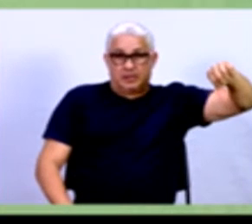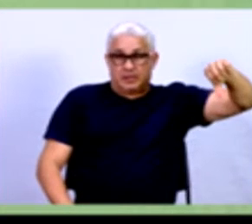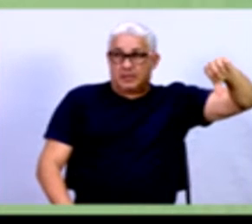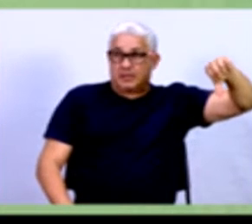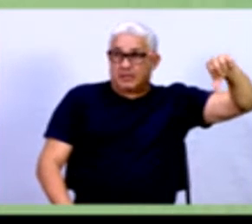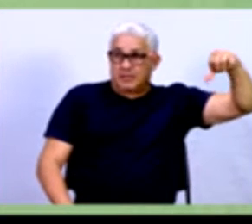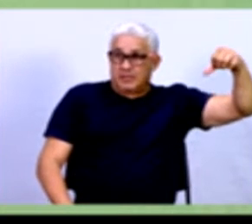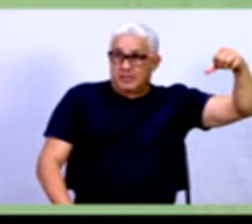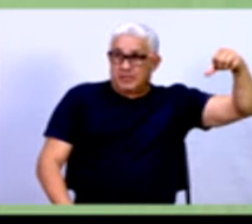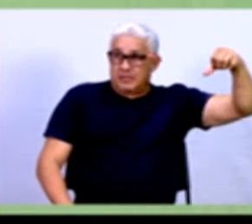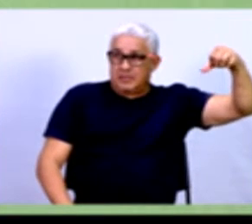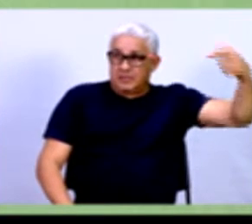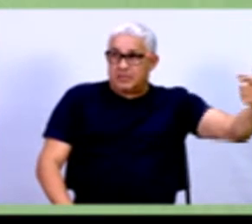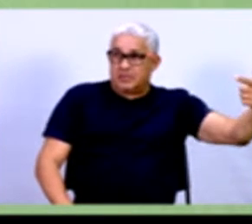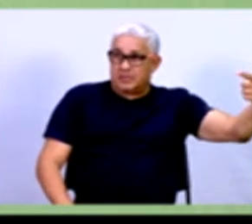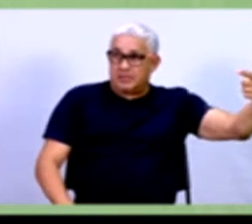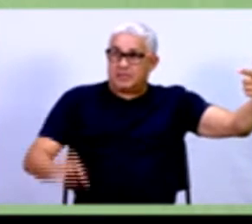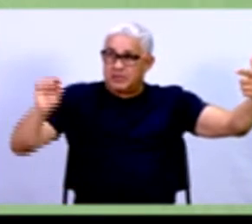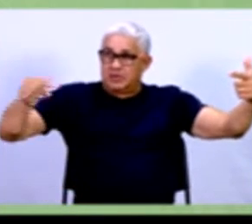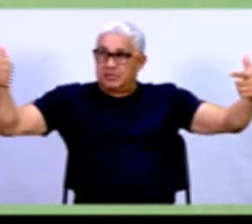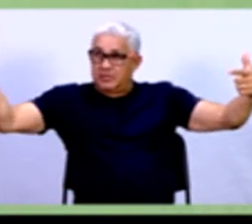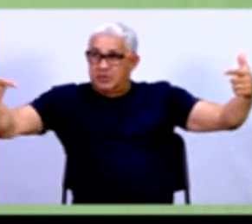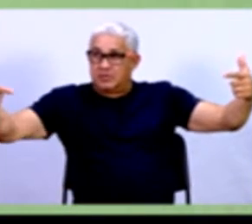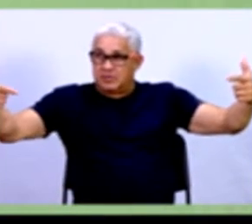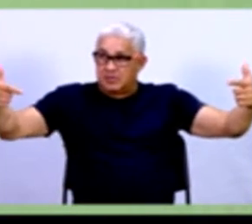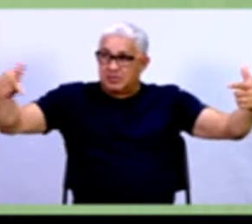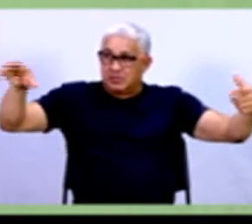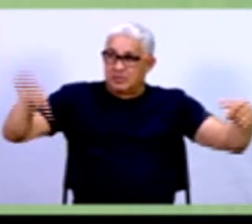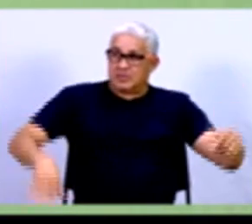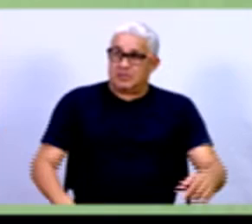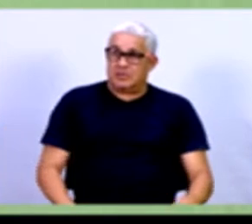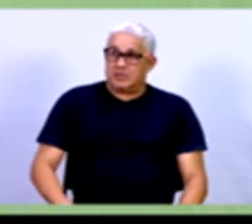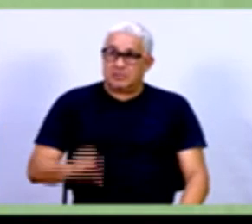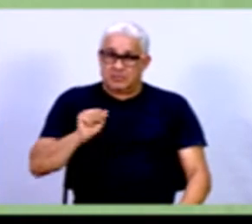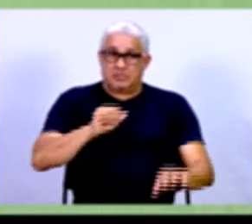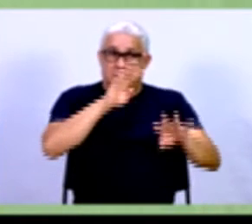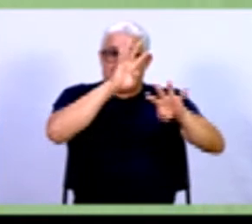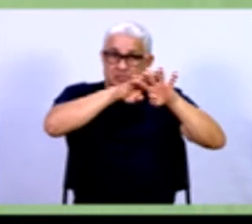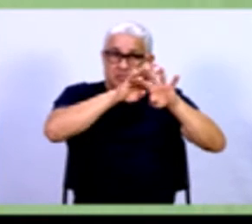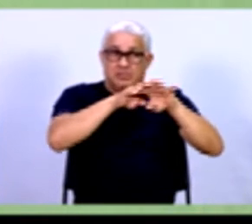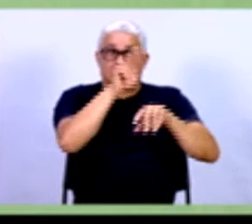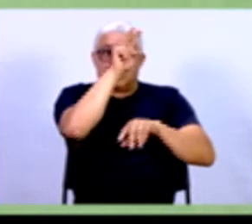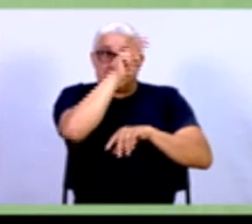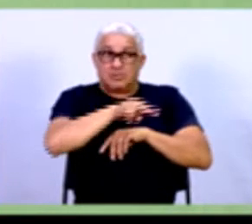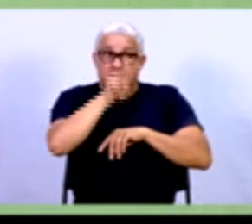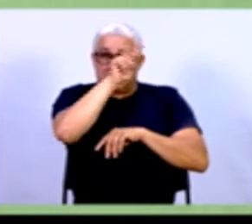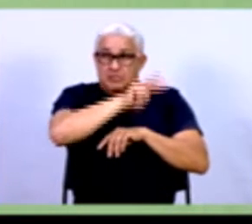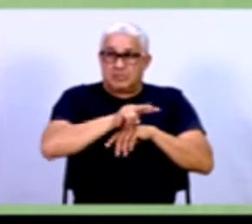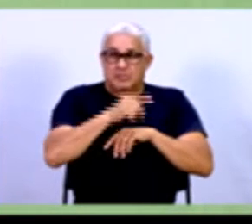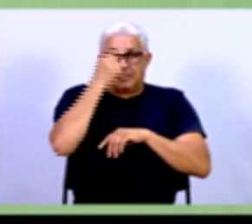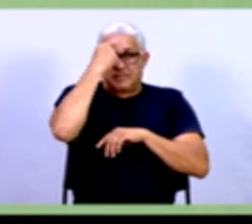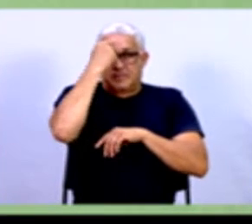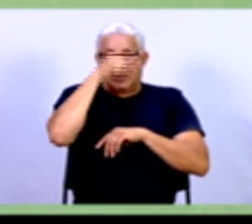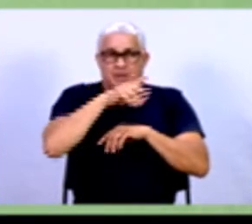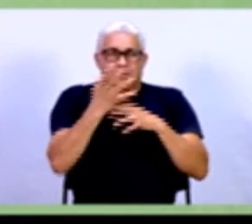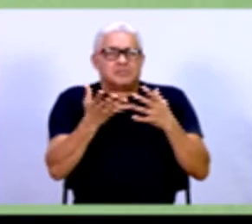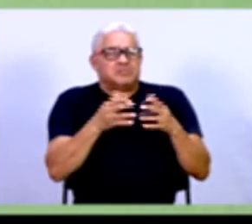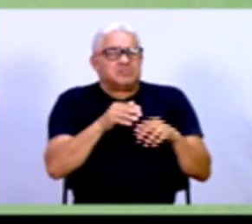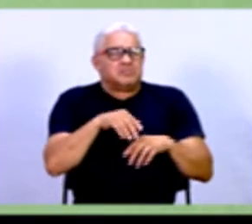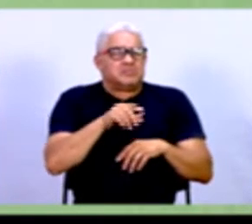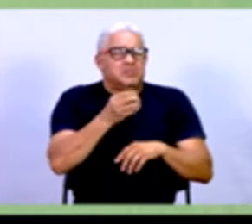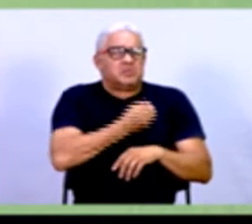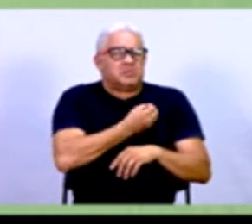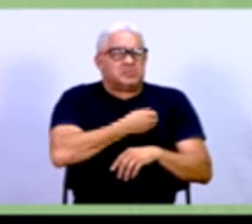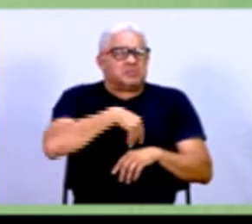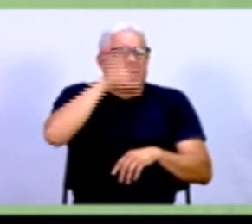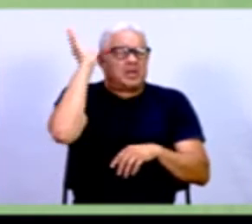amplitude é 80. Então, por isso que eu falo para vocês, se vocês se basearem nessa tabela aqui, ó, imagina para vocês ficarem, qual que é o maior número aqui?